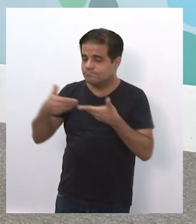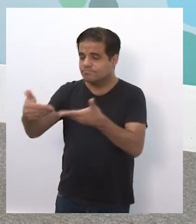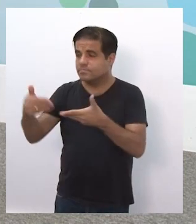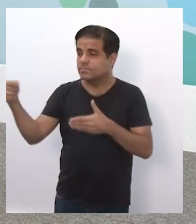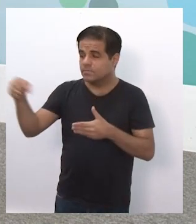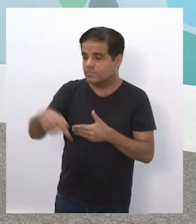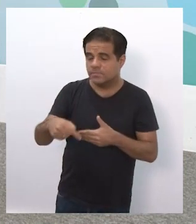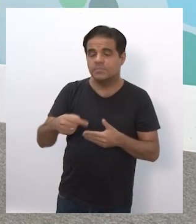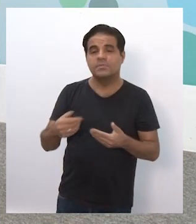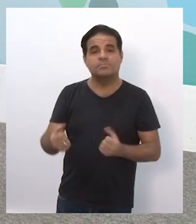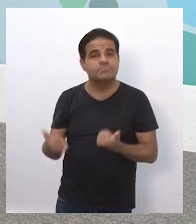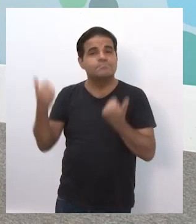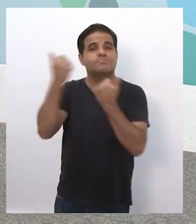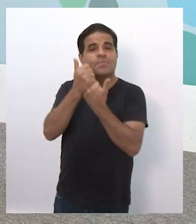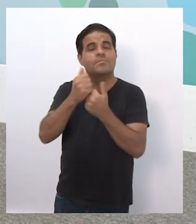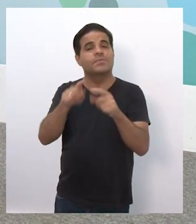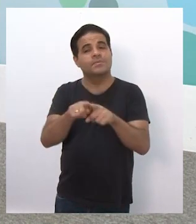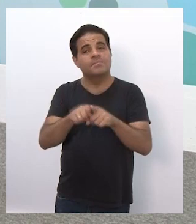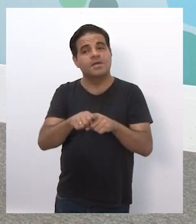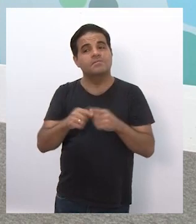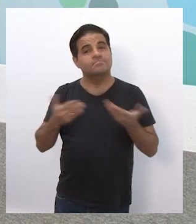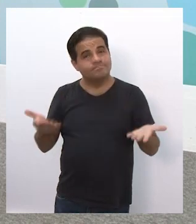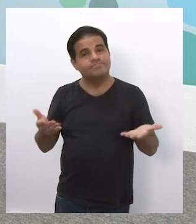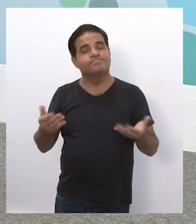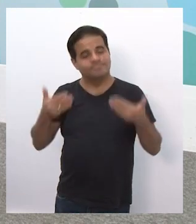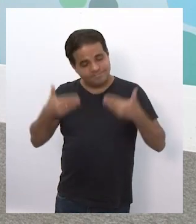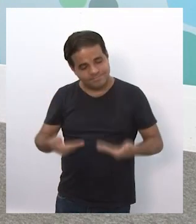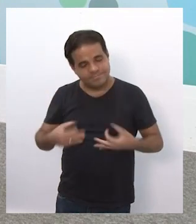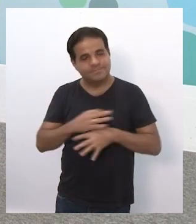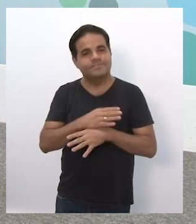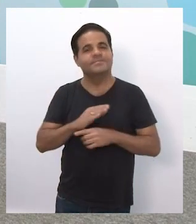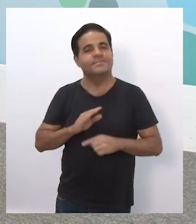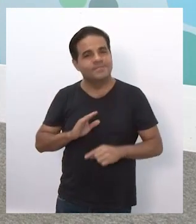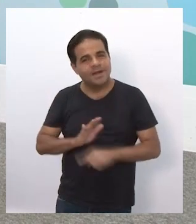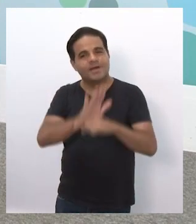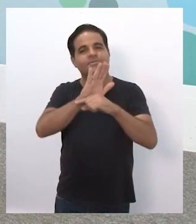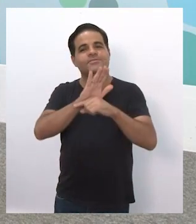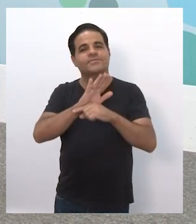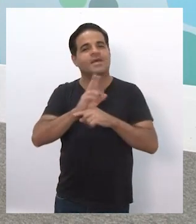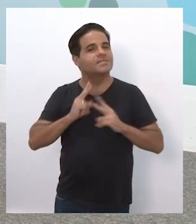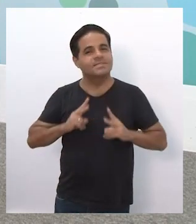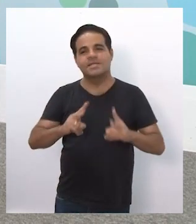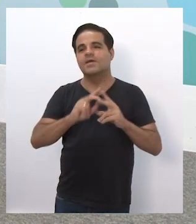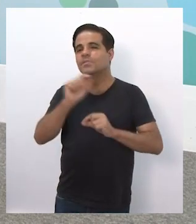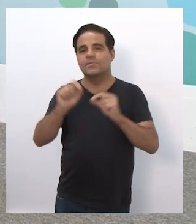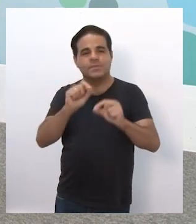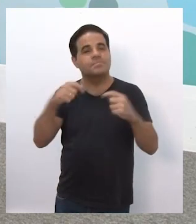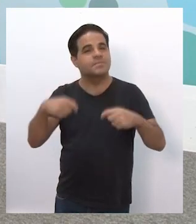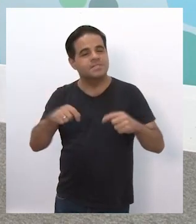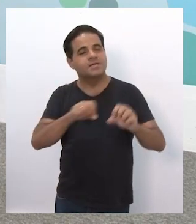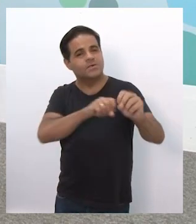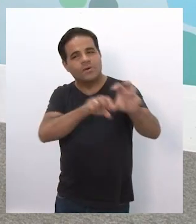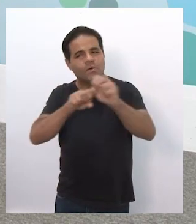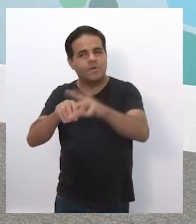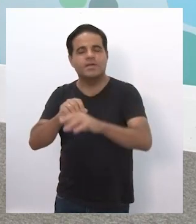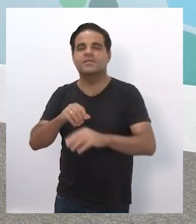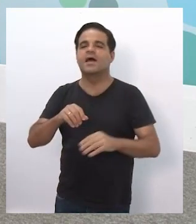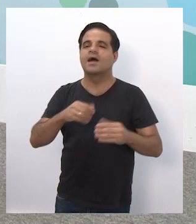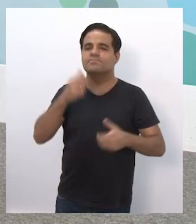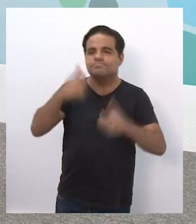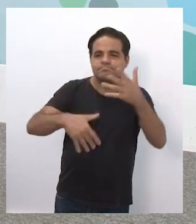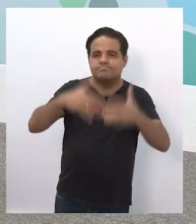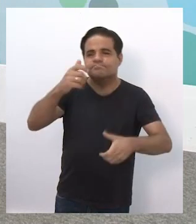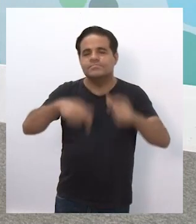obrigado, Rodrigo, pelo apoio. E estamos aí para isso, para poder ajudar vocês e sempre orientar para desmistificar